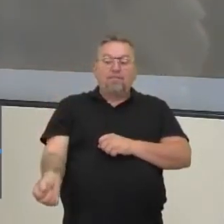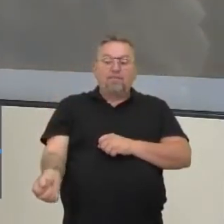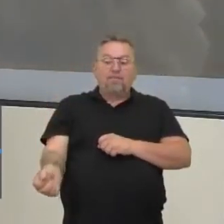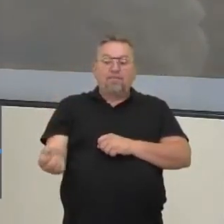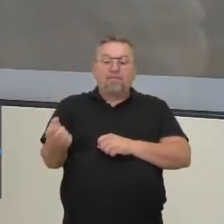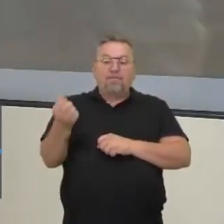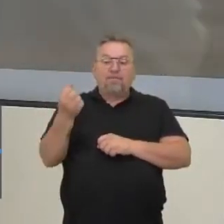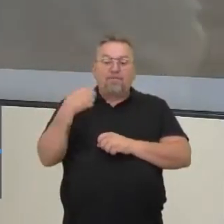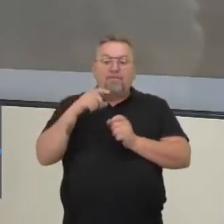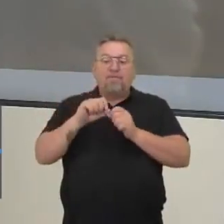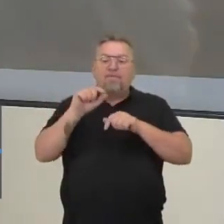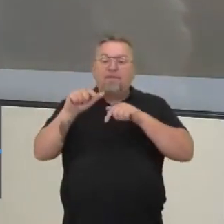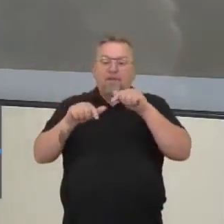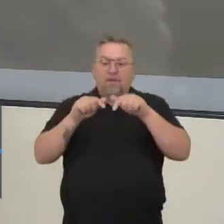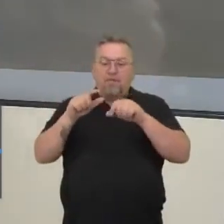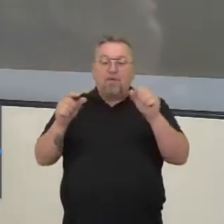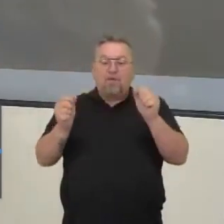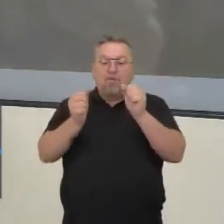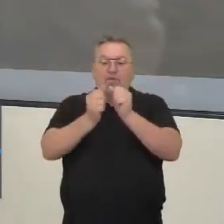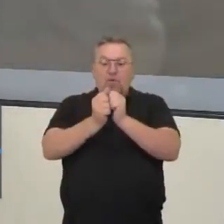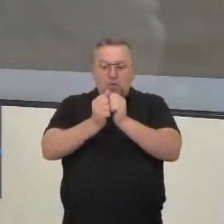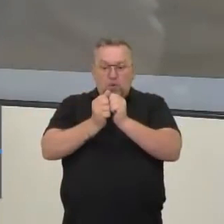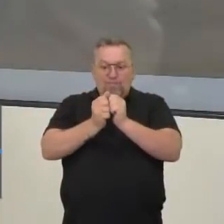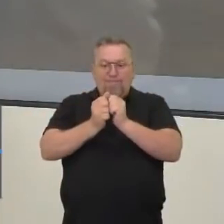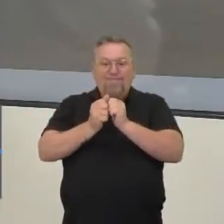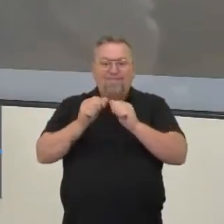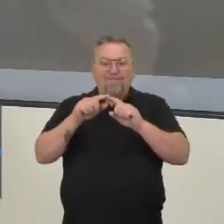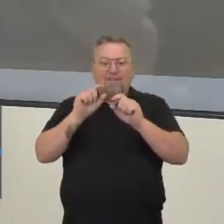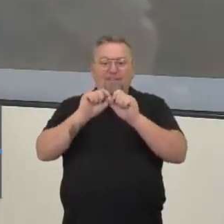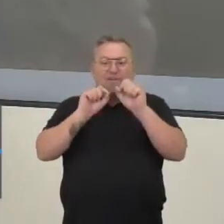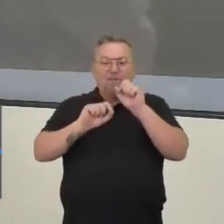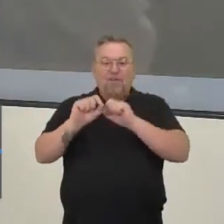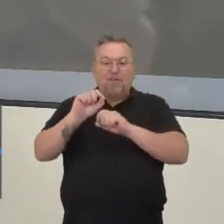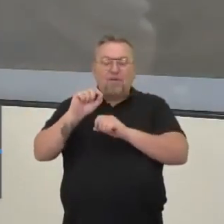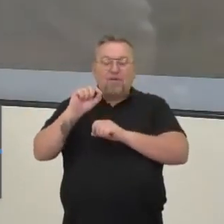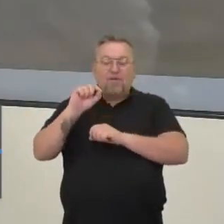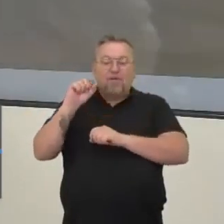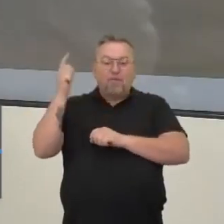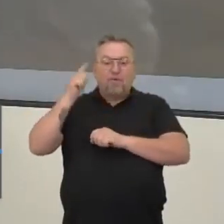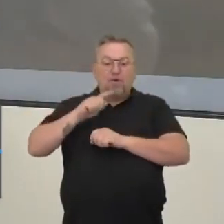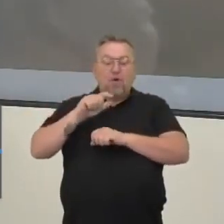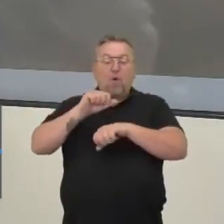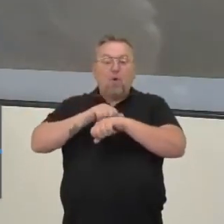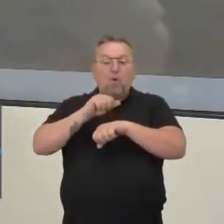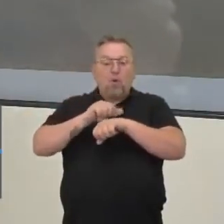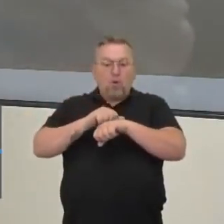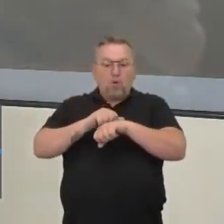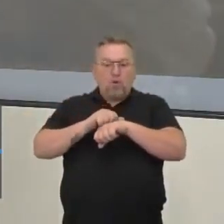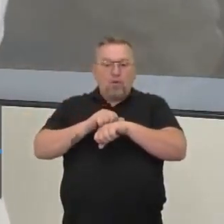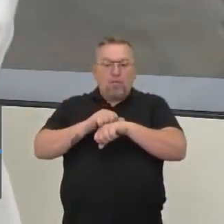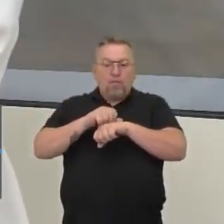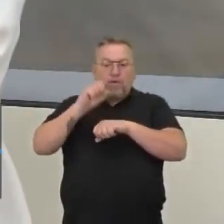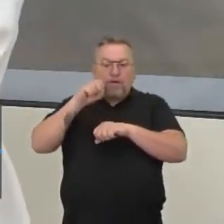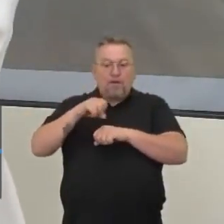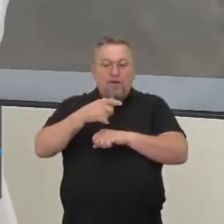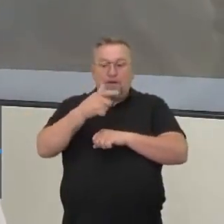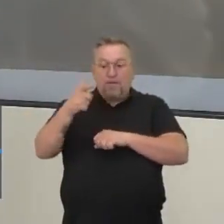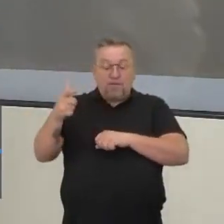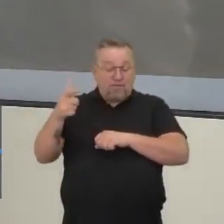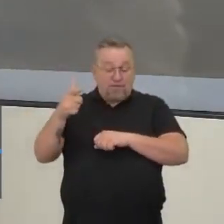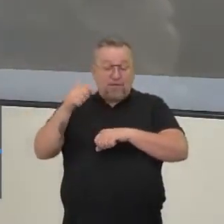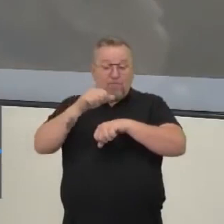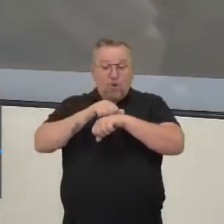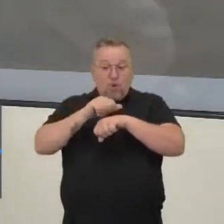fazem aqui um trabalho antagônico. E para que que eles fazem isso? Para movimentar o esqueleto, né? Então, imagina, se não tivesse o